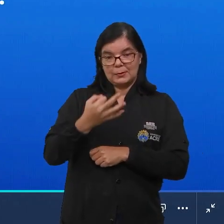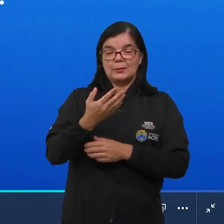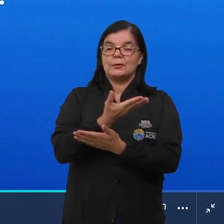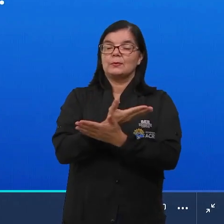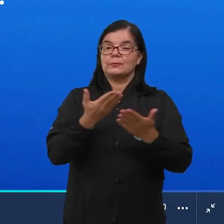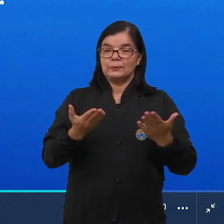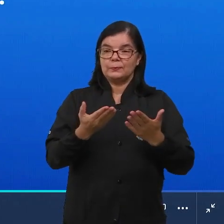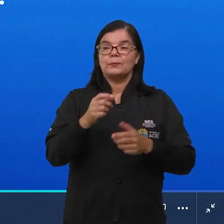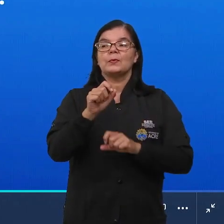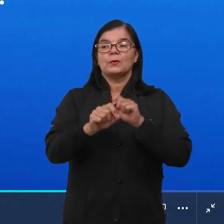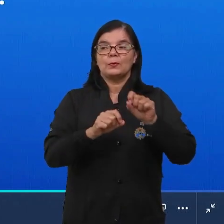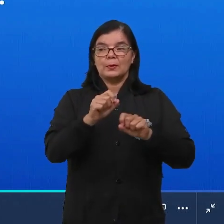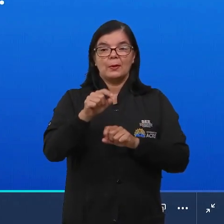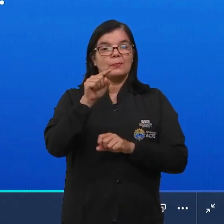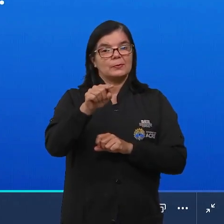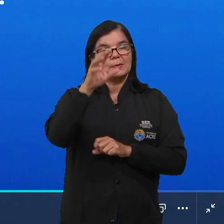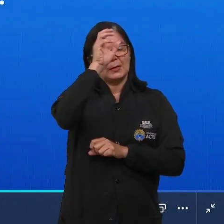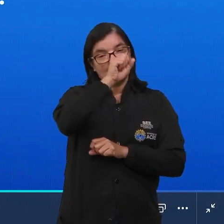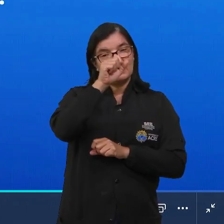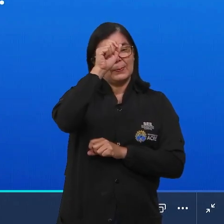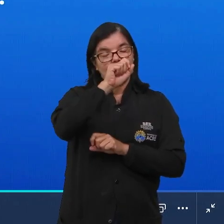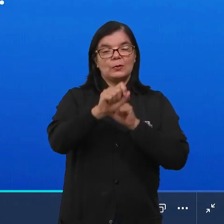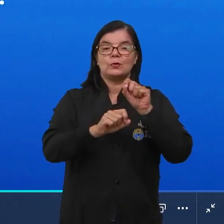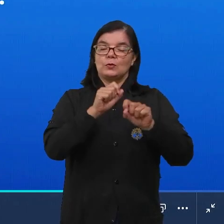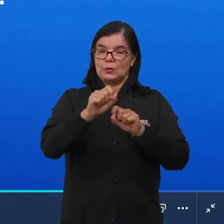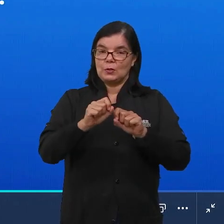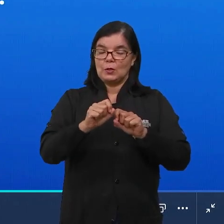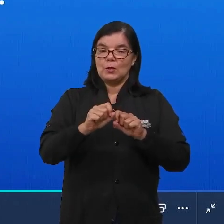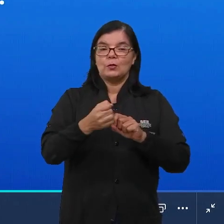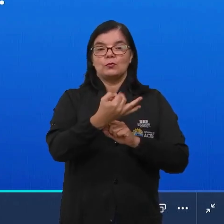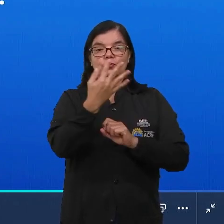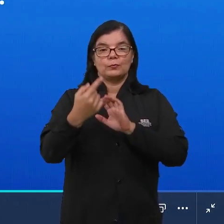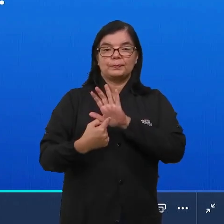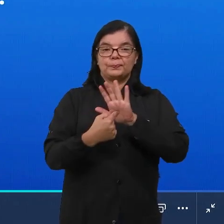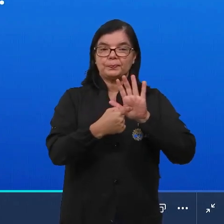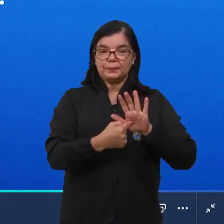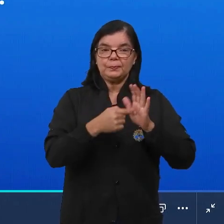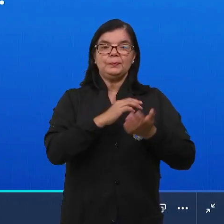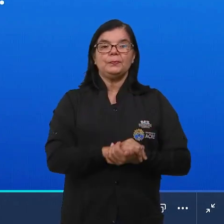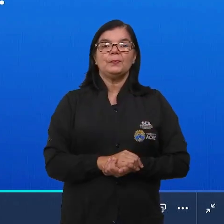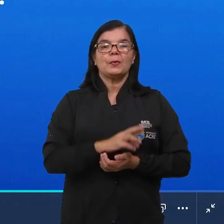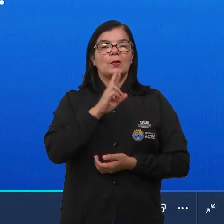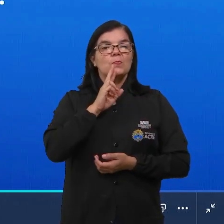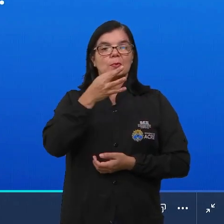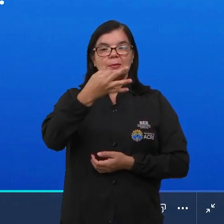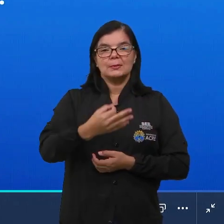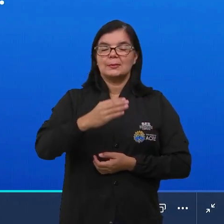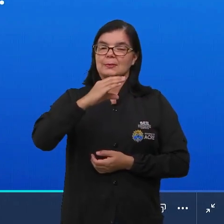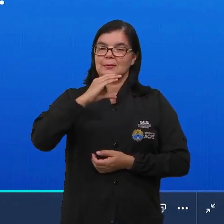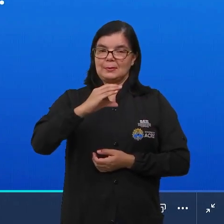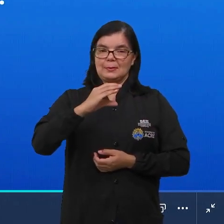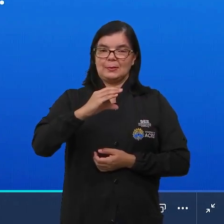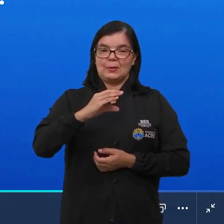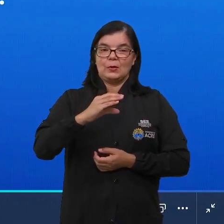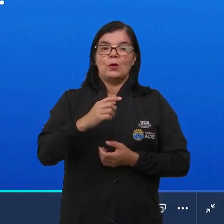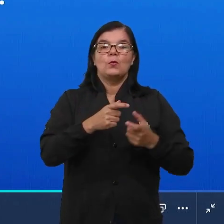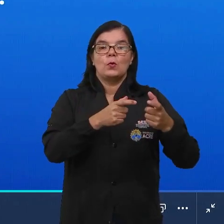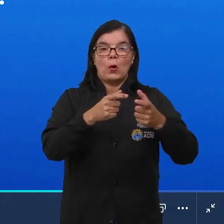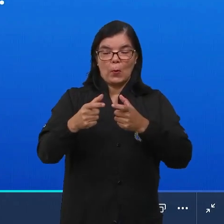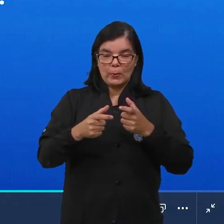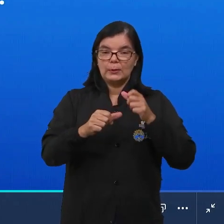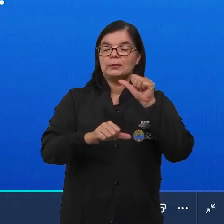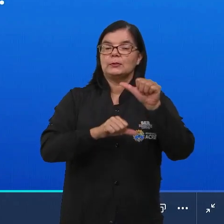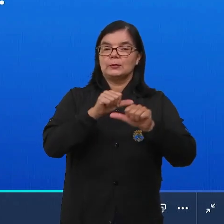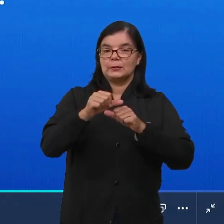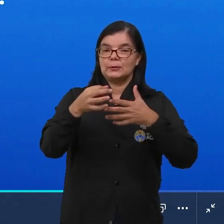você que você aprendeu a respeito da montagem de uma exposição artística. Então, a resposta correta é a letra C. O espaço é transformado